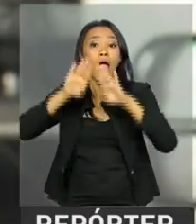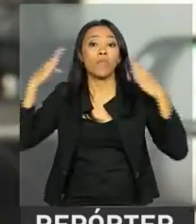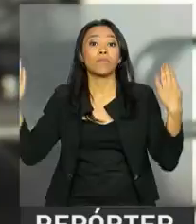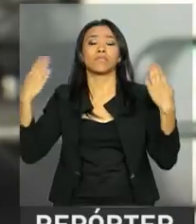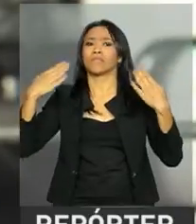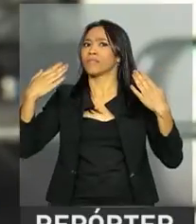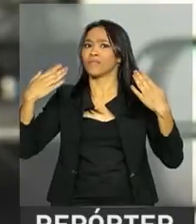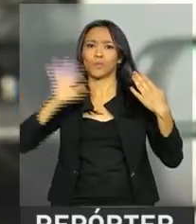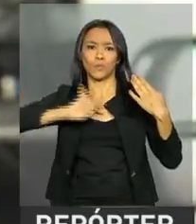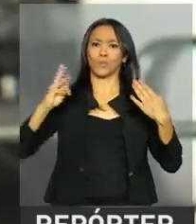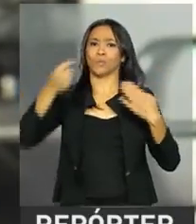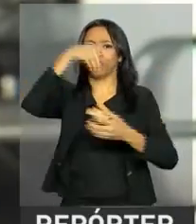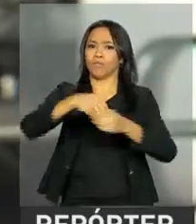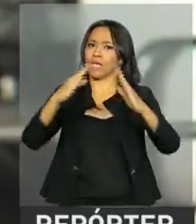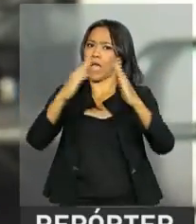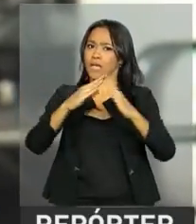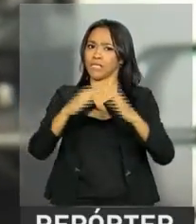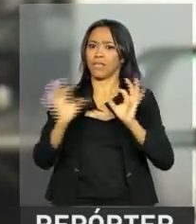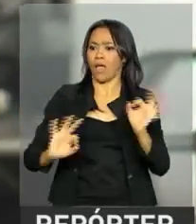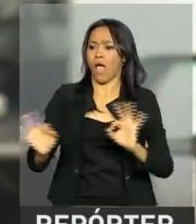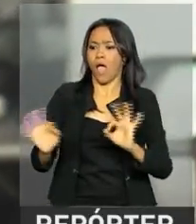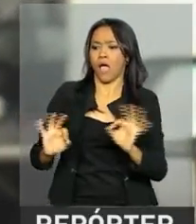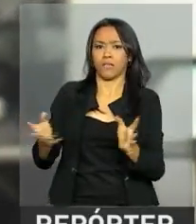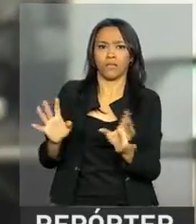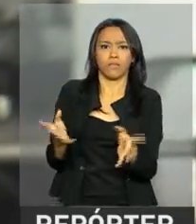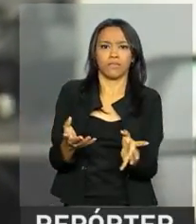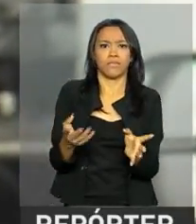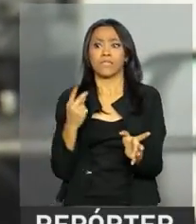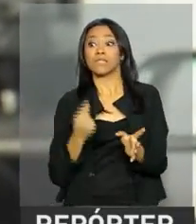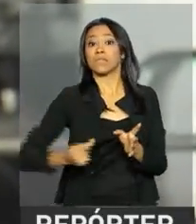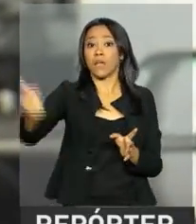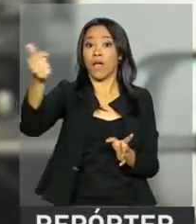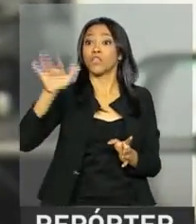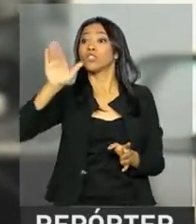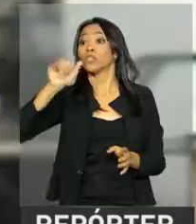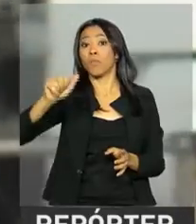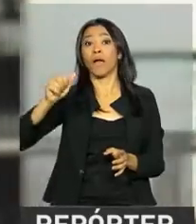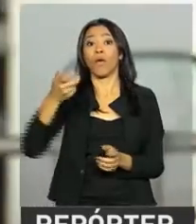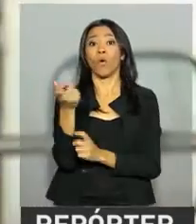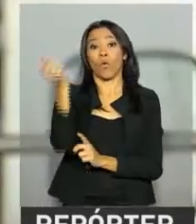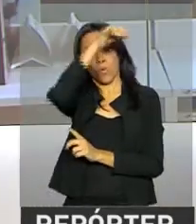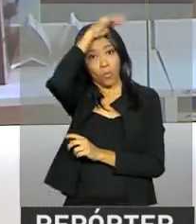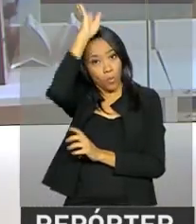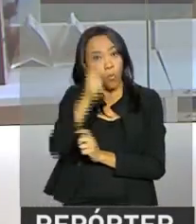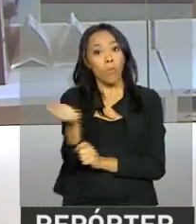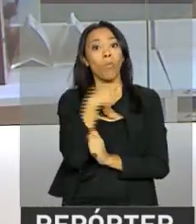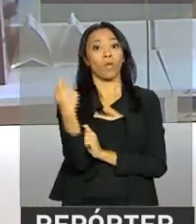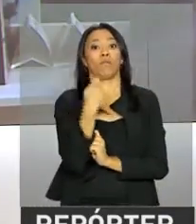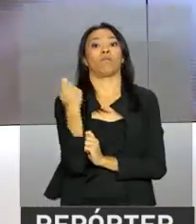você abrir a casa não mexer equipamento nenhum sair dela e chamar o corpo de bombeiros